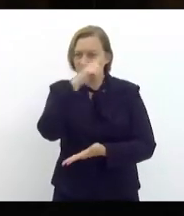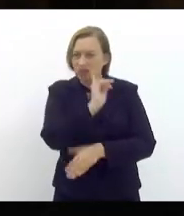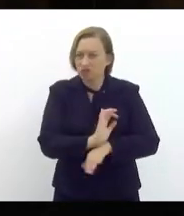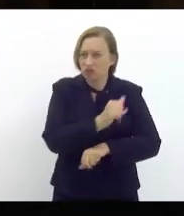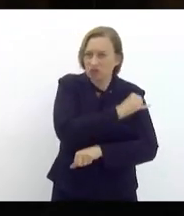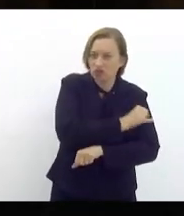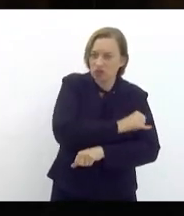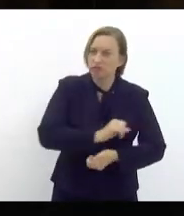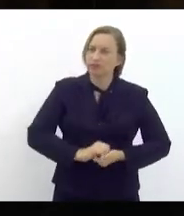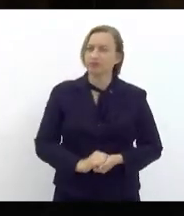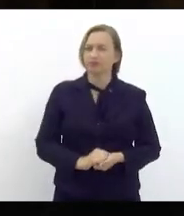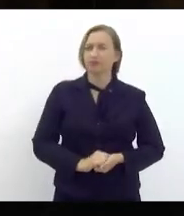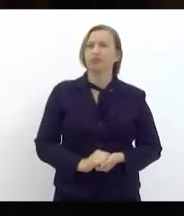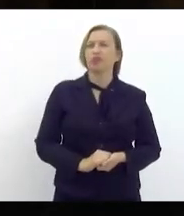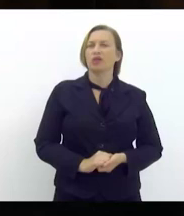Janeiro